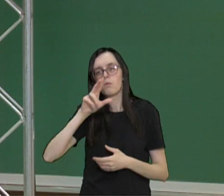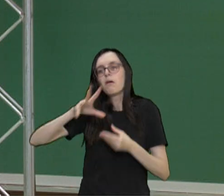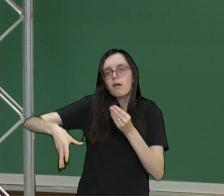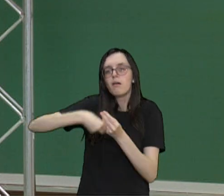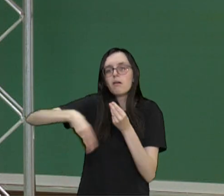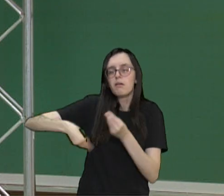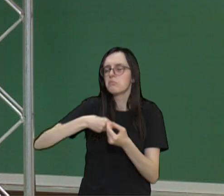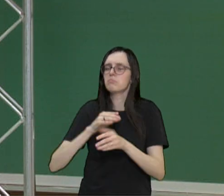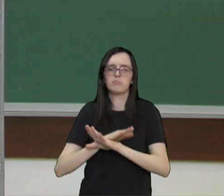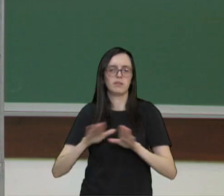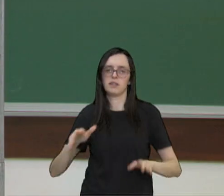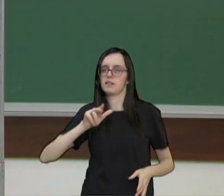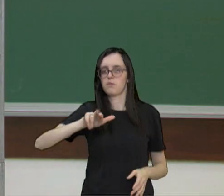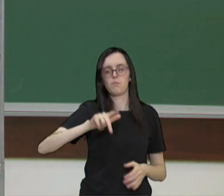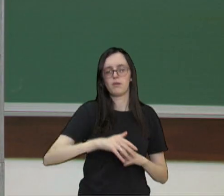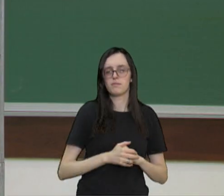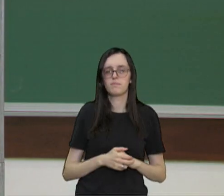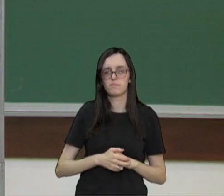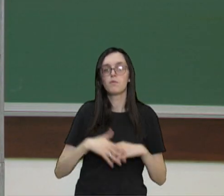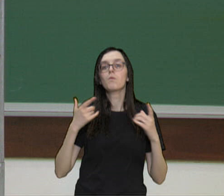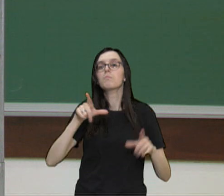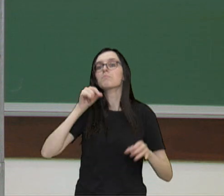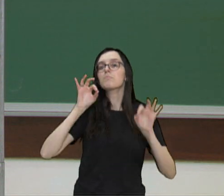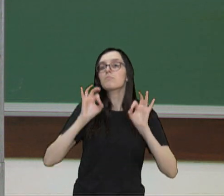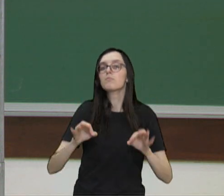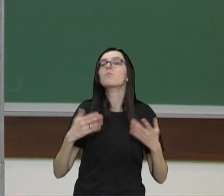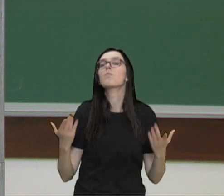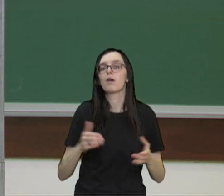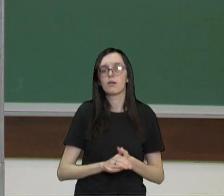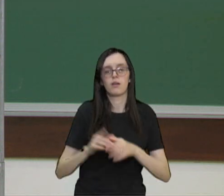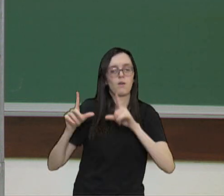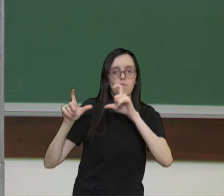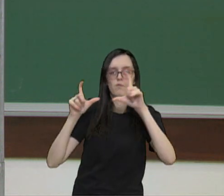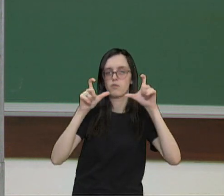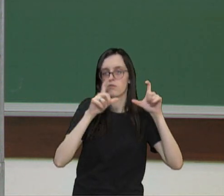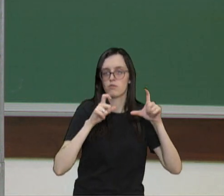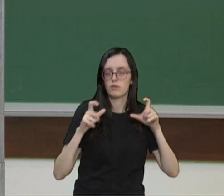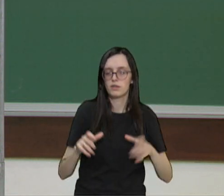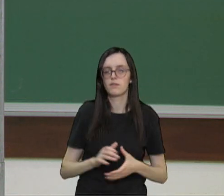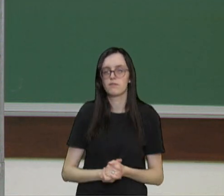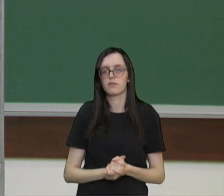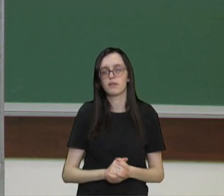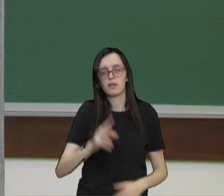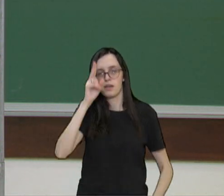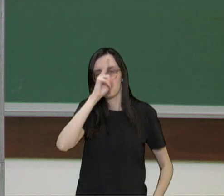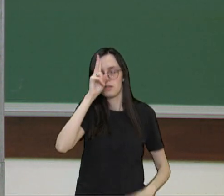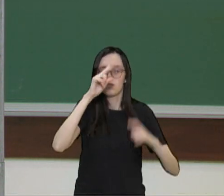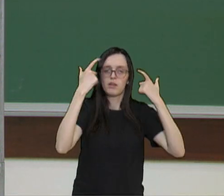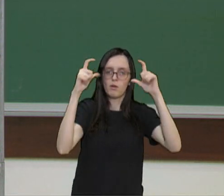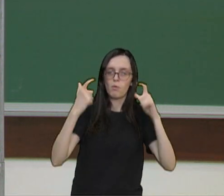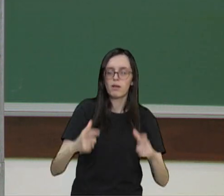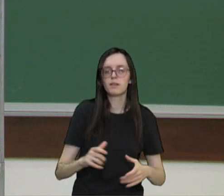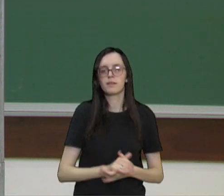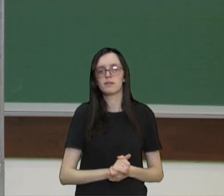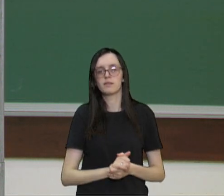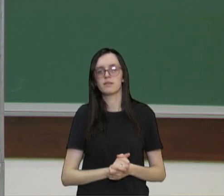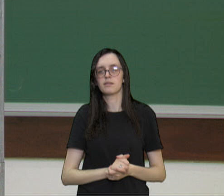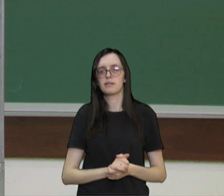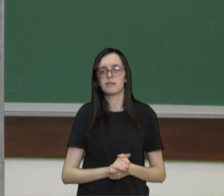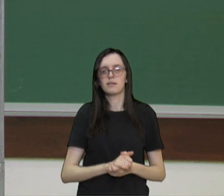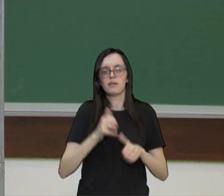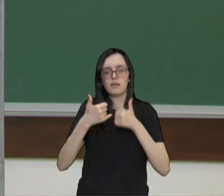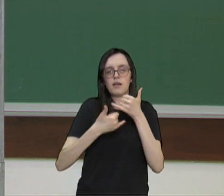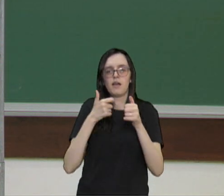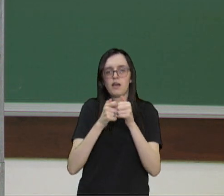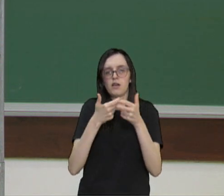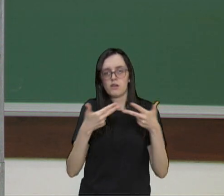mais nada agora. Então, qual que é a alternativa correta? A fotografia, história em quadrinho, e o games e